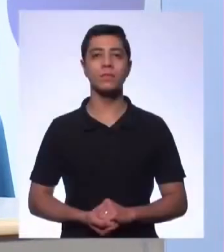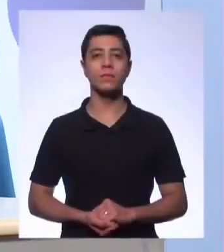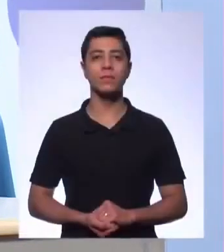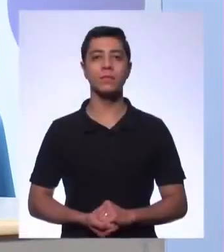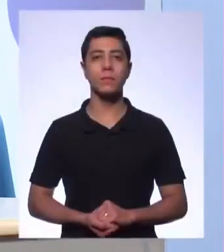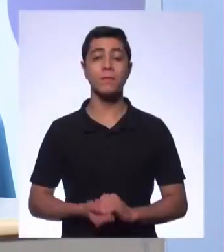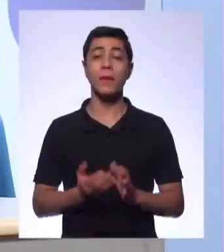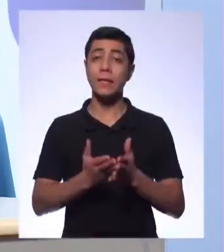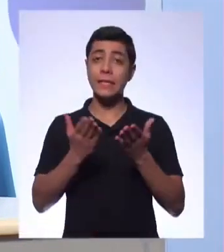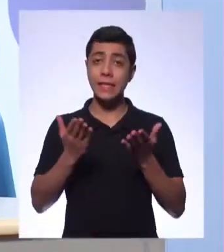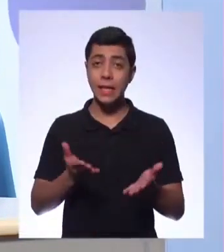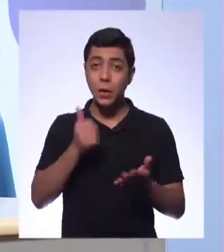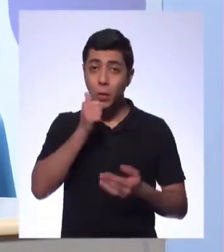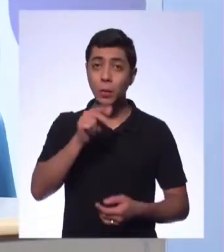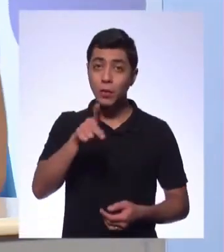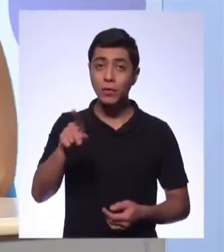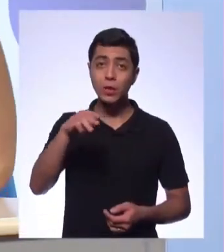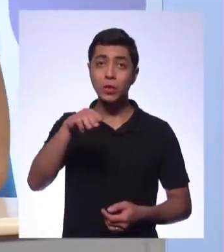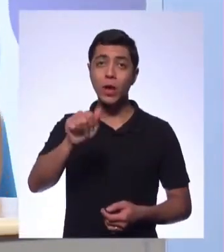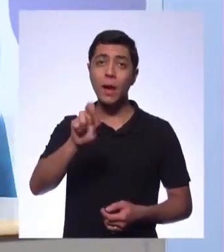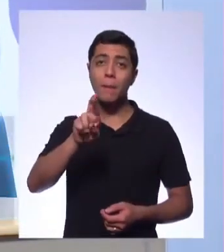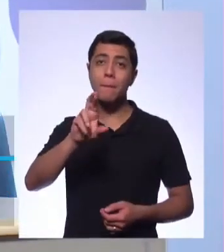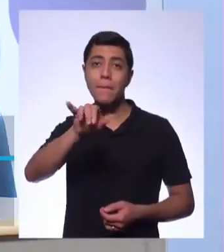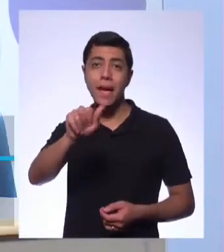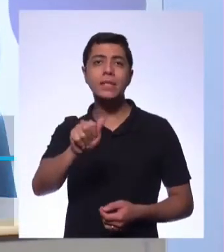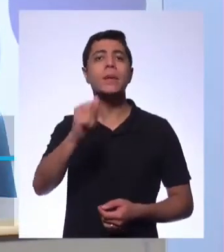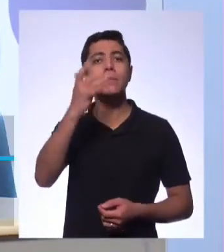com a professora Márcia, muita interação, mas a maioria